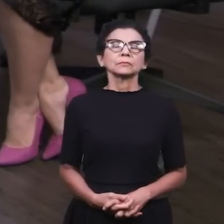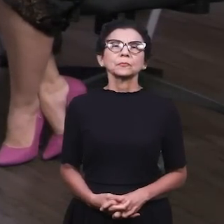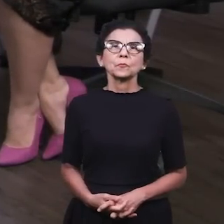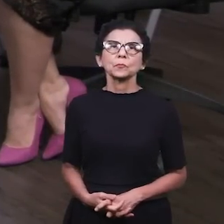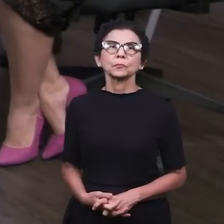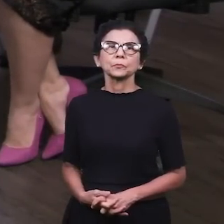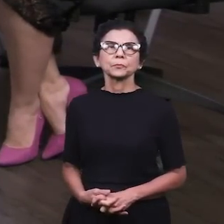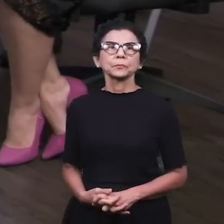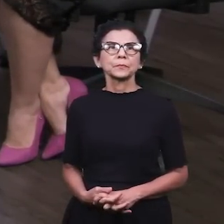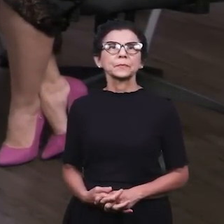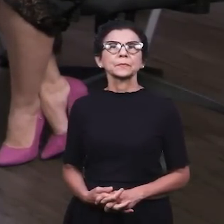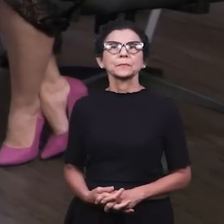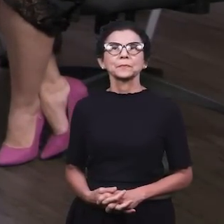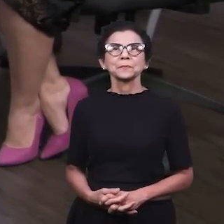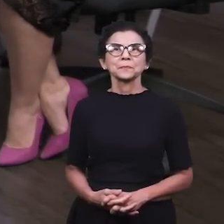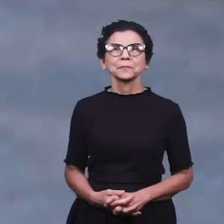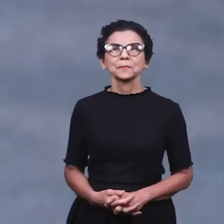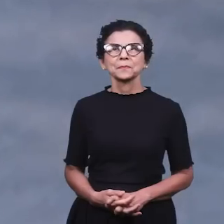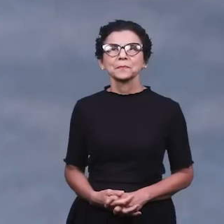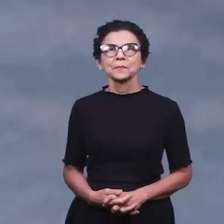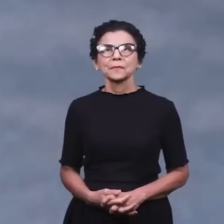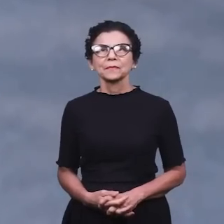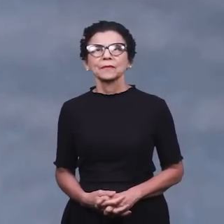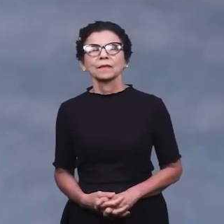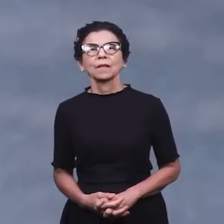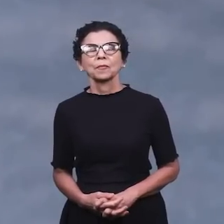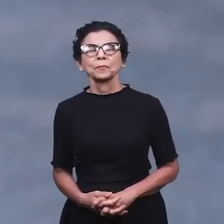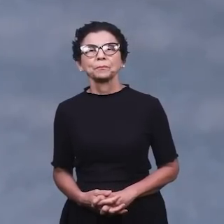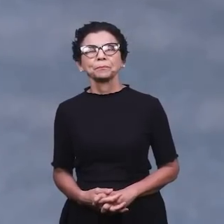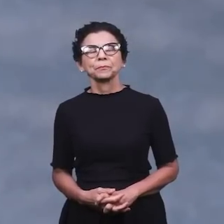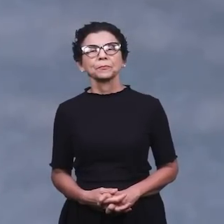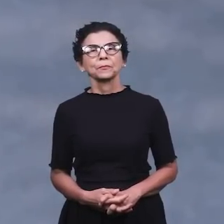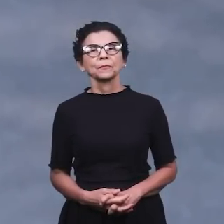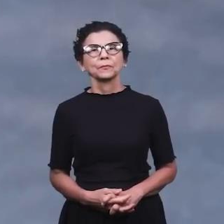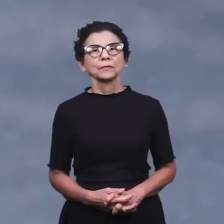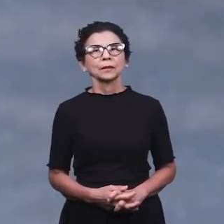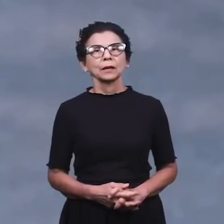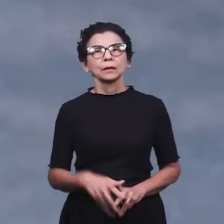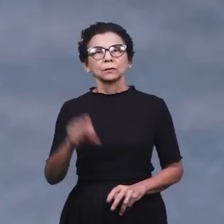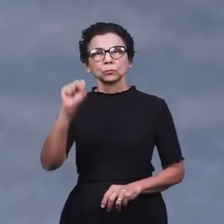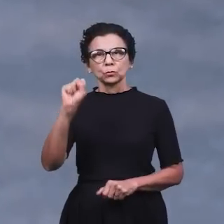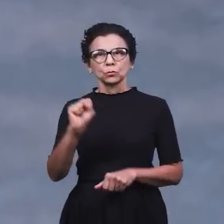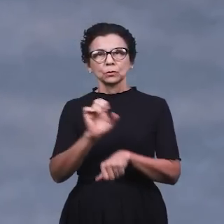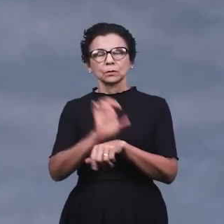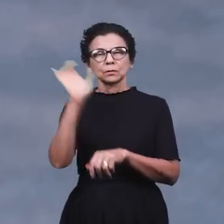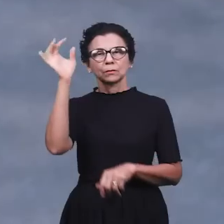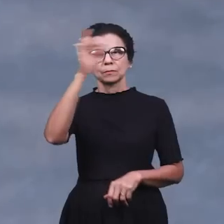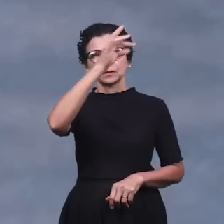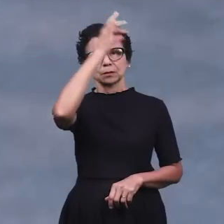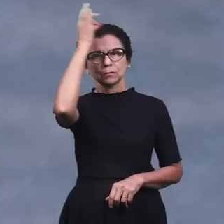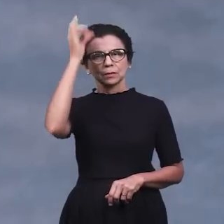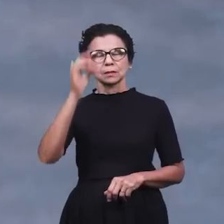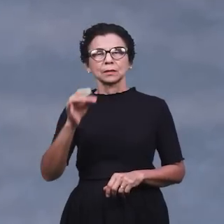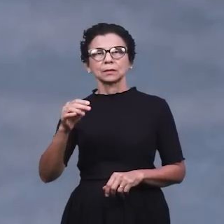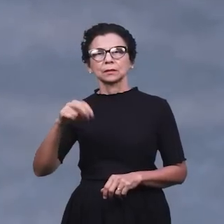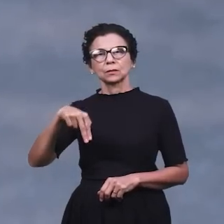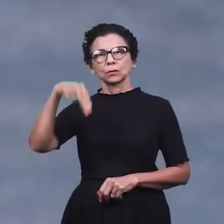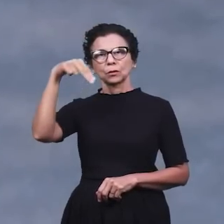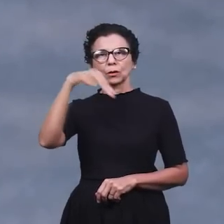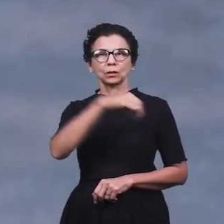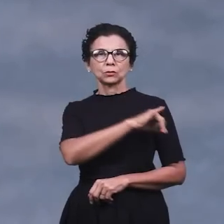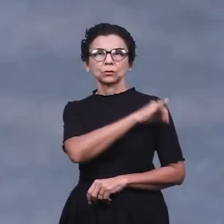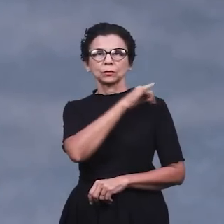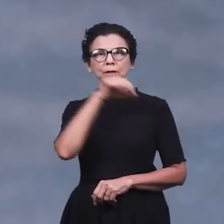gente, nós estamos recebendo, já foi anunciado aqui, irmãos nossos aqui da região sul do estado do Espírito Santo, norte do